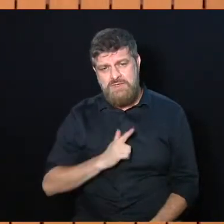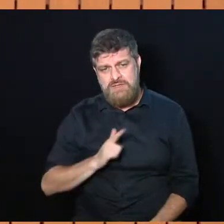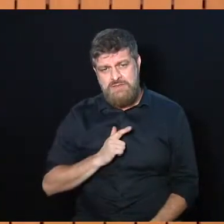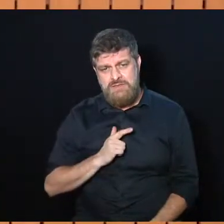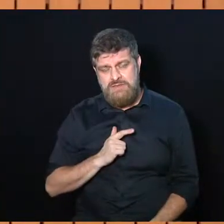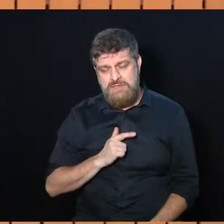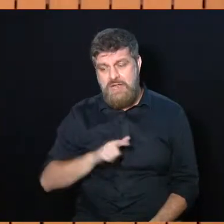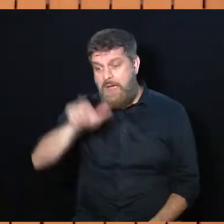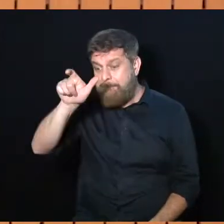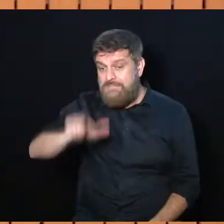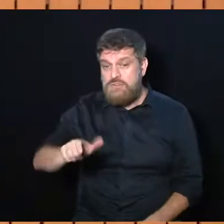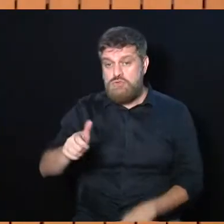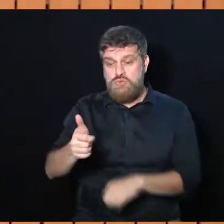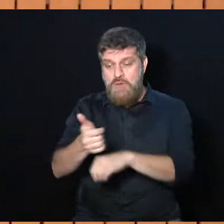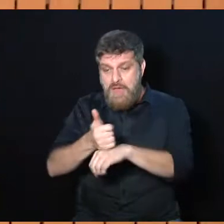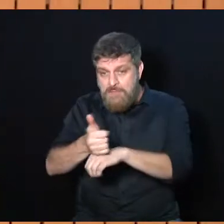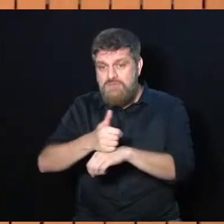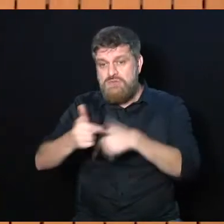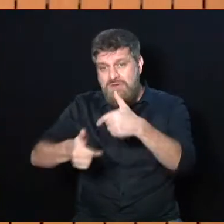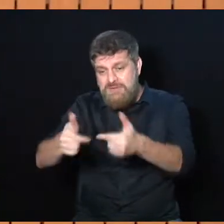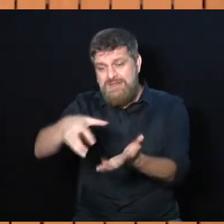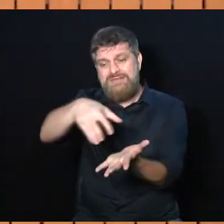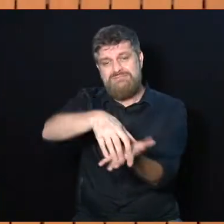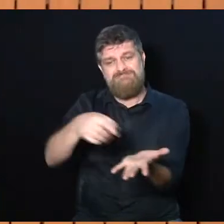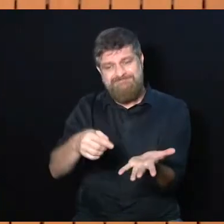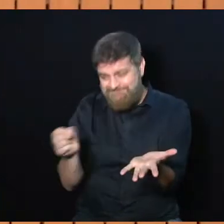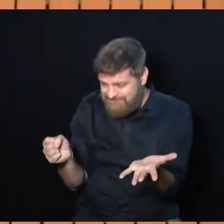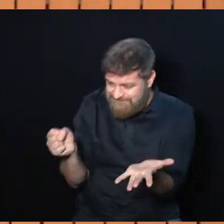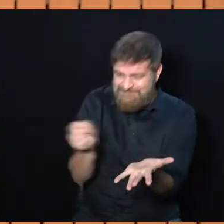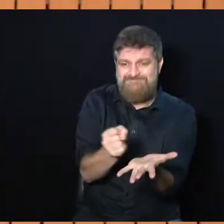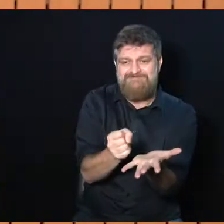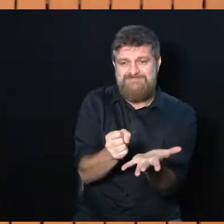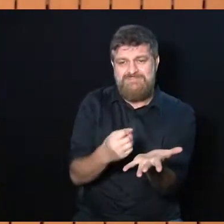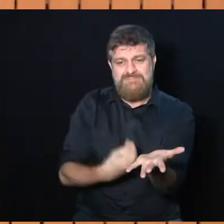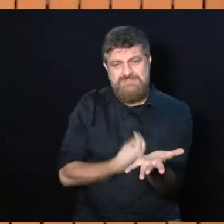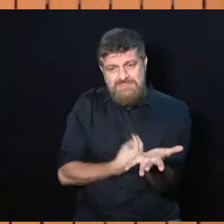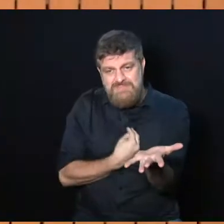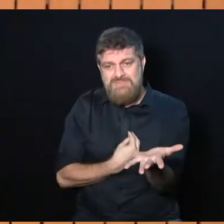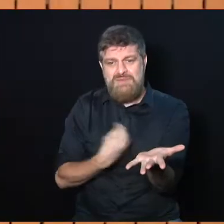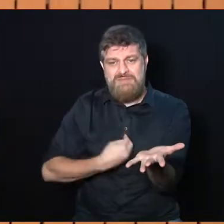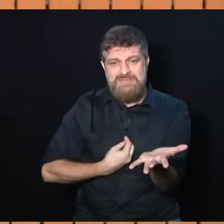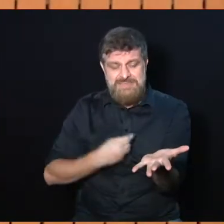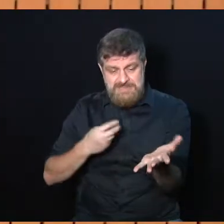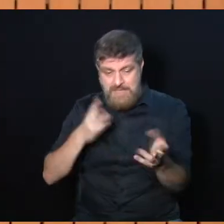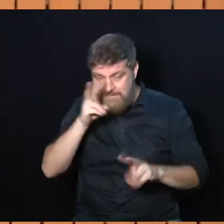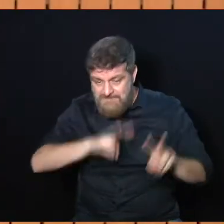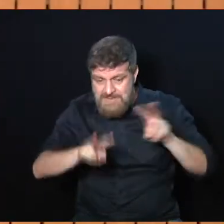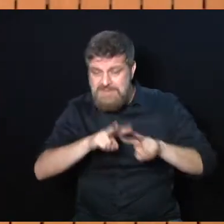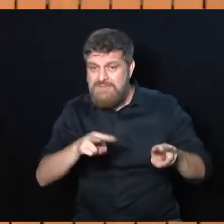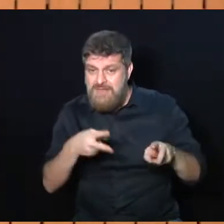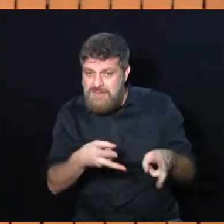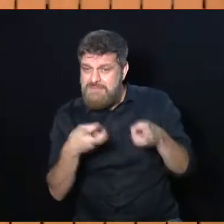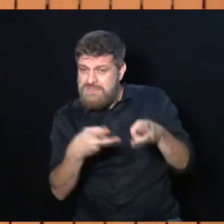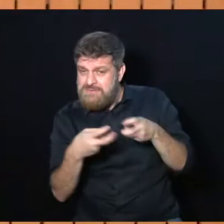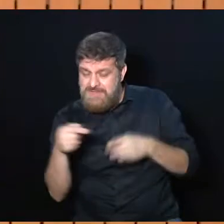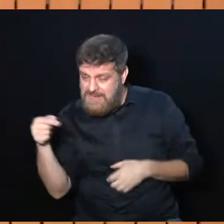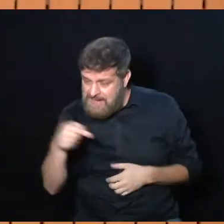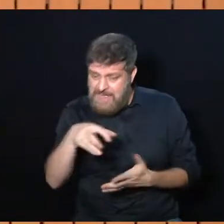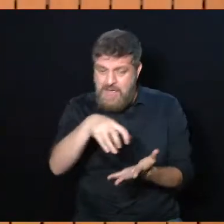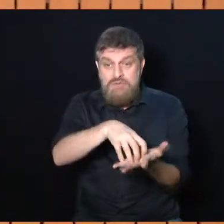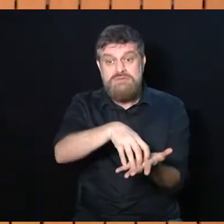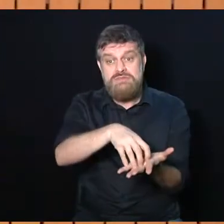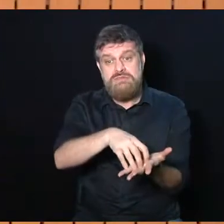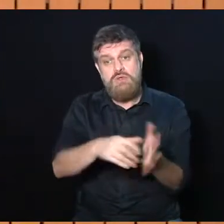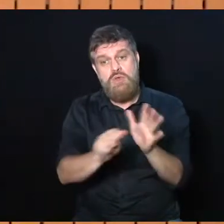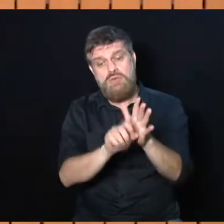recursos humanos para esse centro tão importante, que precisa de visibilidade, né, afinal, cumpre um papel